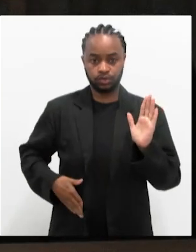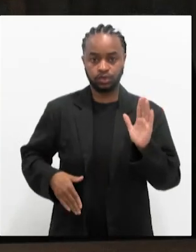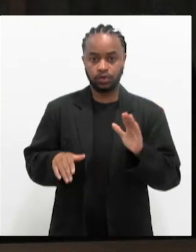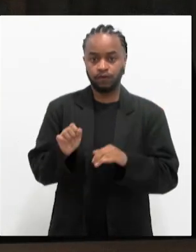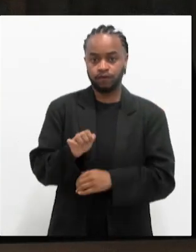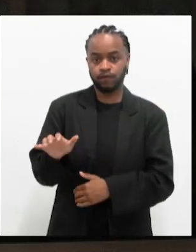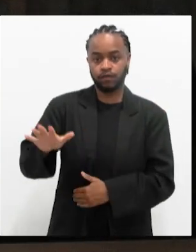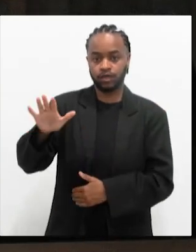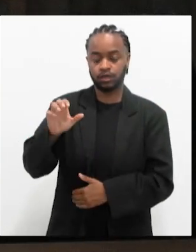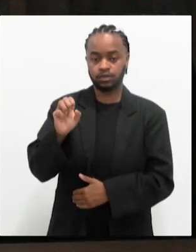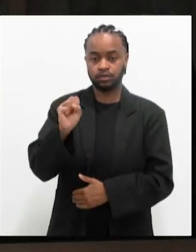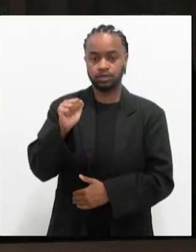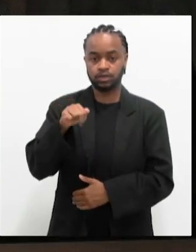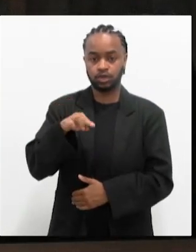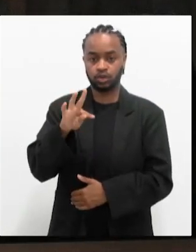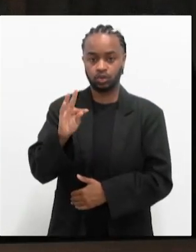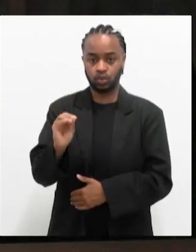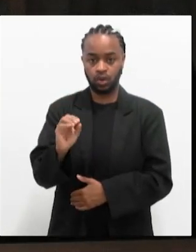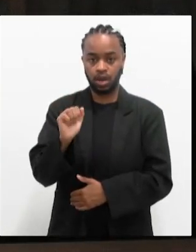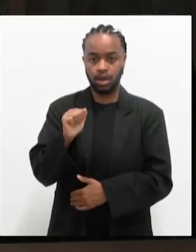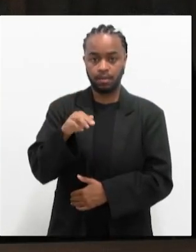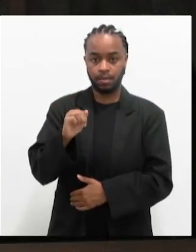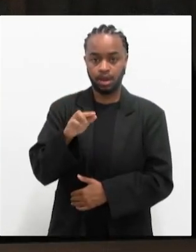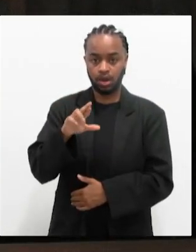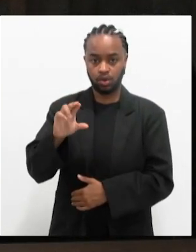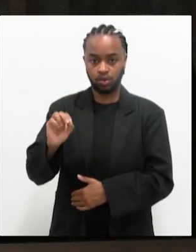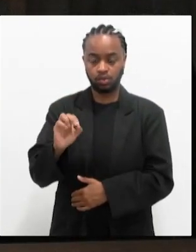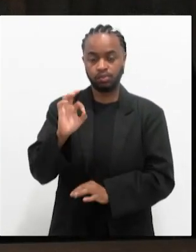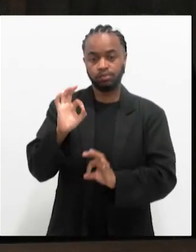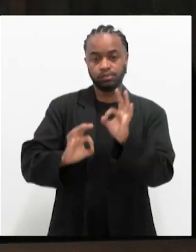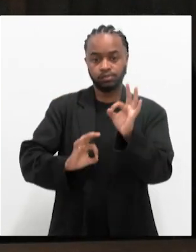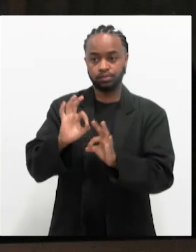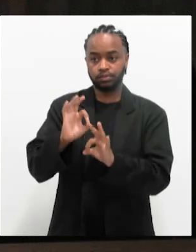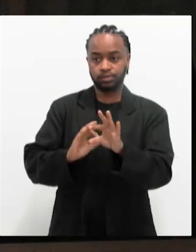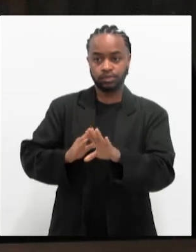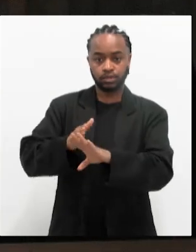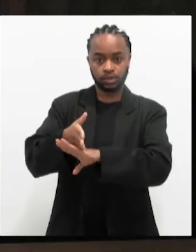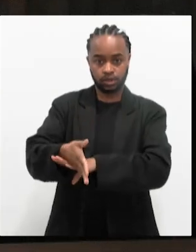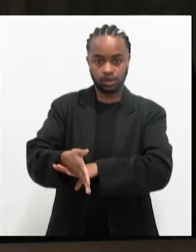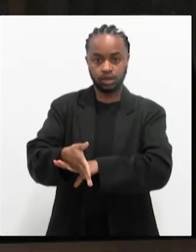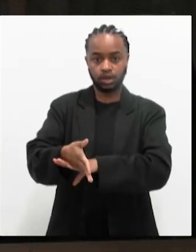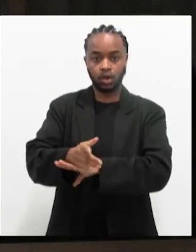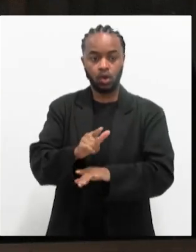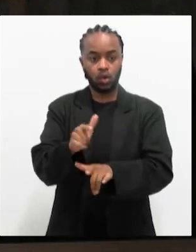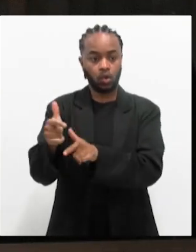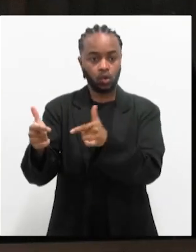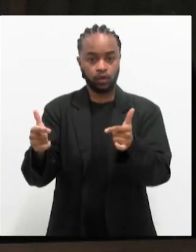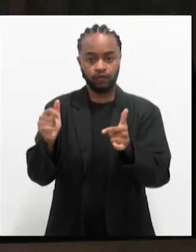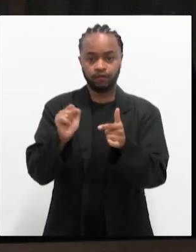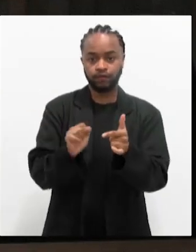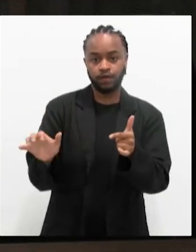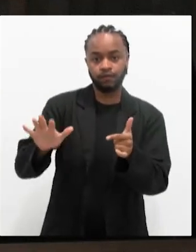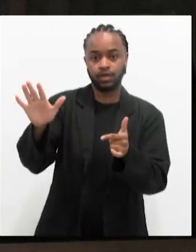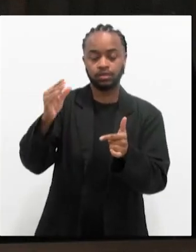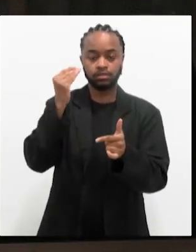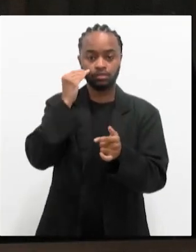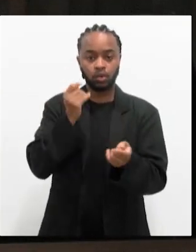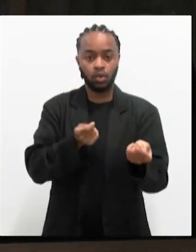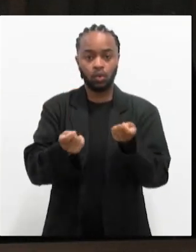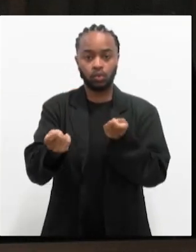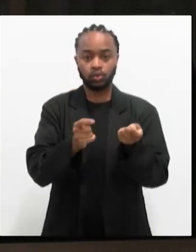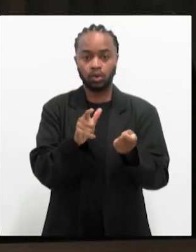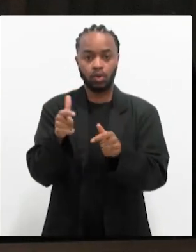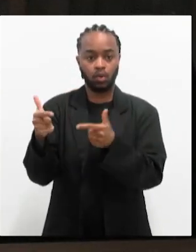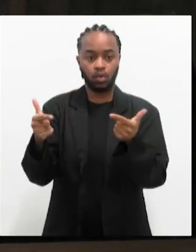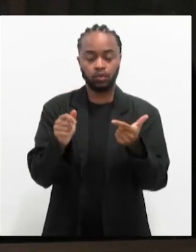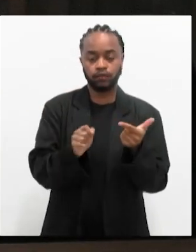favela do Santo Amaro, planejavam adentrar demais favelas para tomar o comando das outras